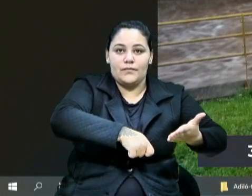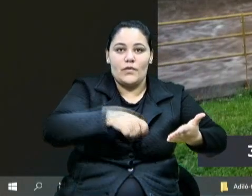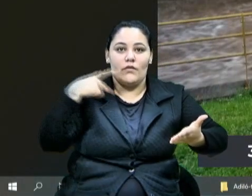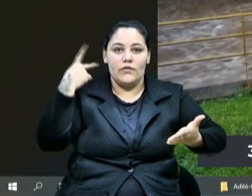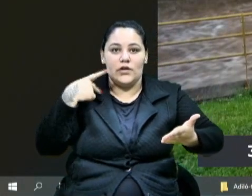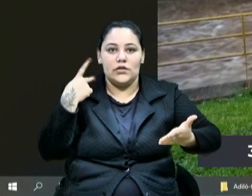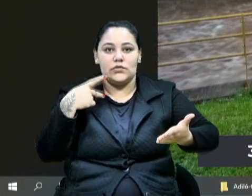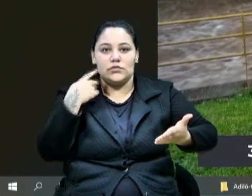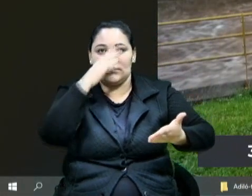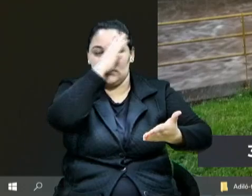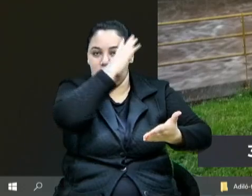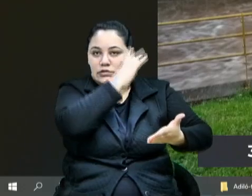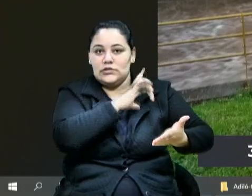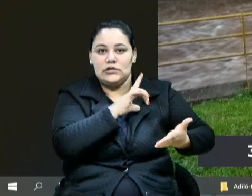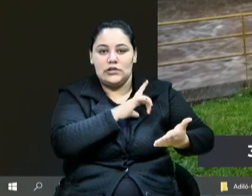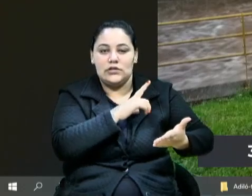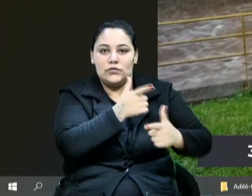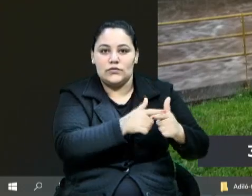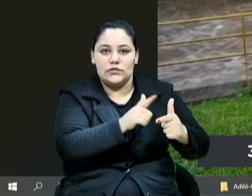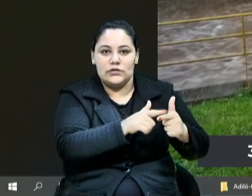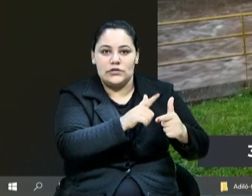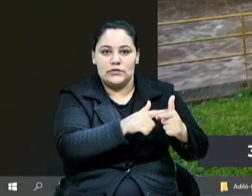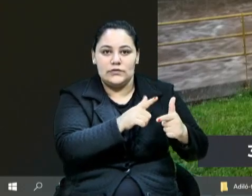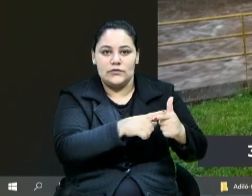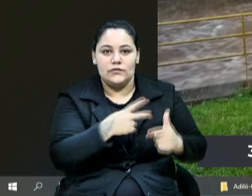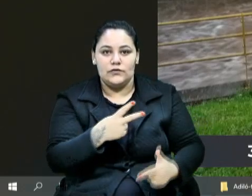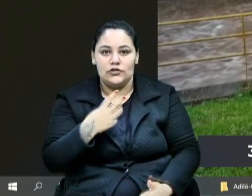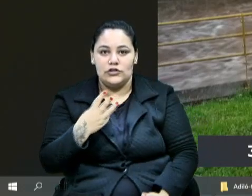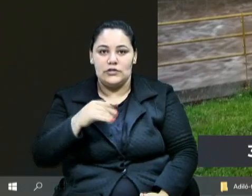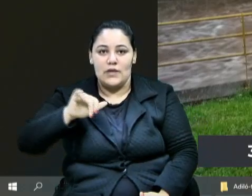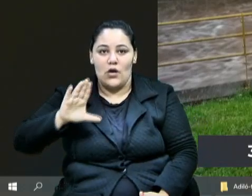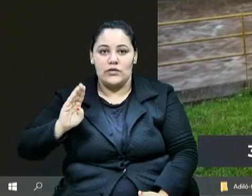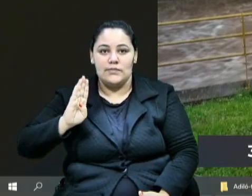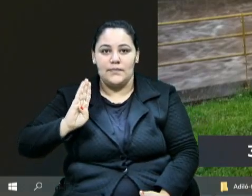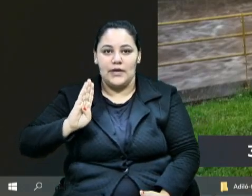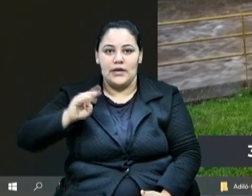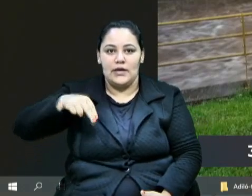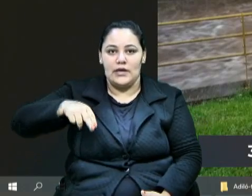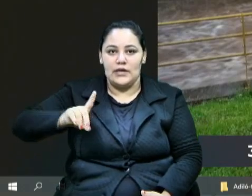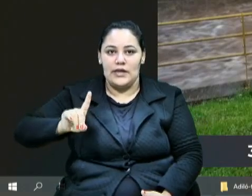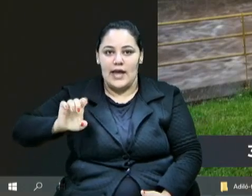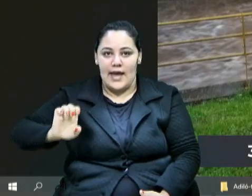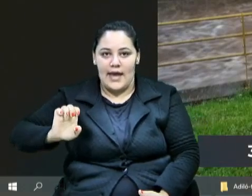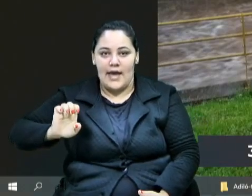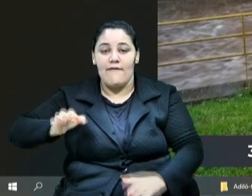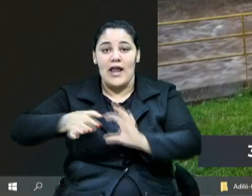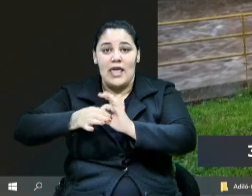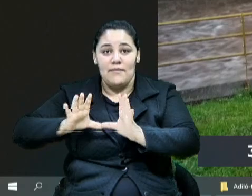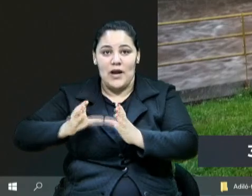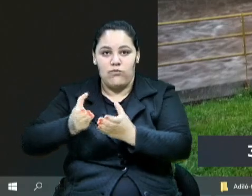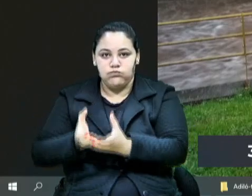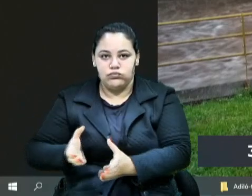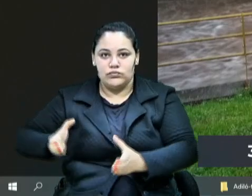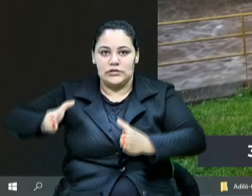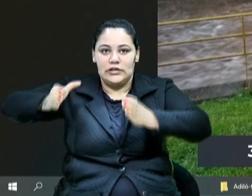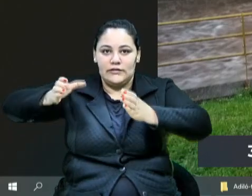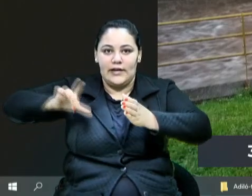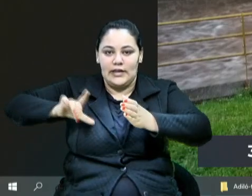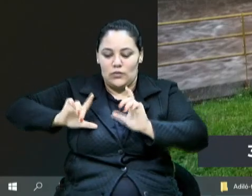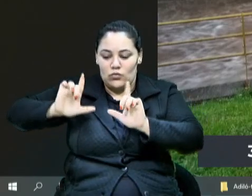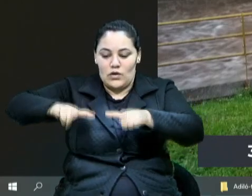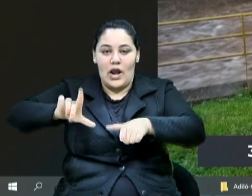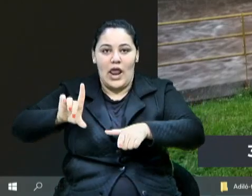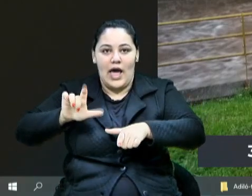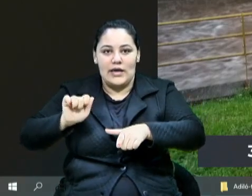além desse financiamento de 23 milhões do BRDE, permite, além dos tanques, que vai ser um lá no De Lázaro e um lá perto do